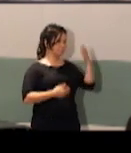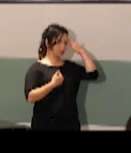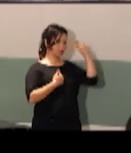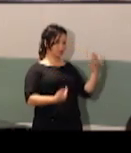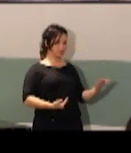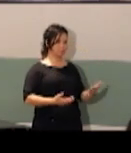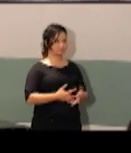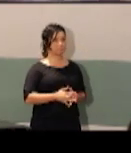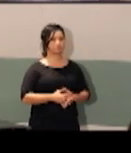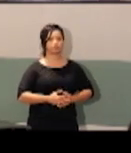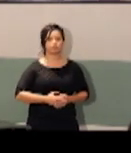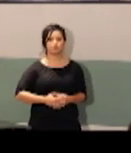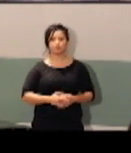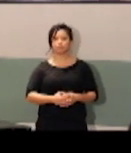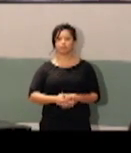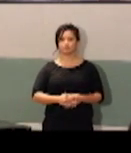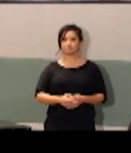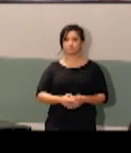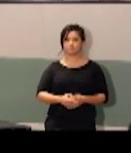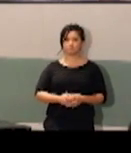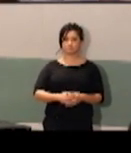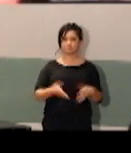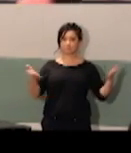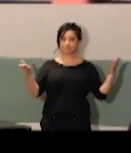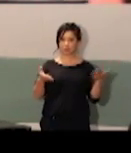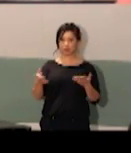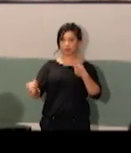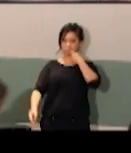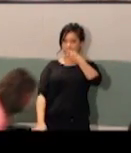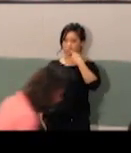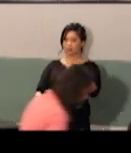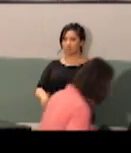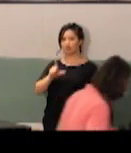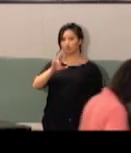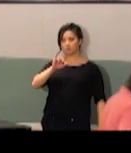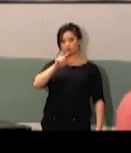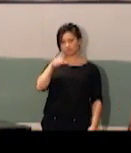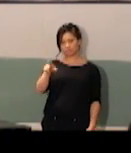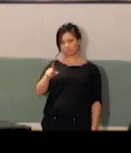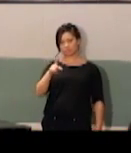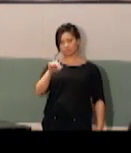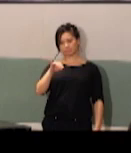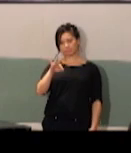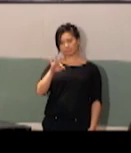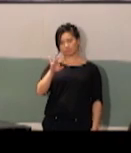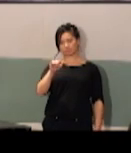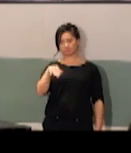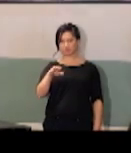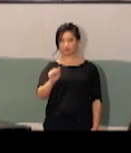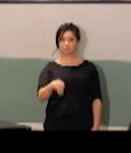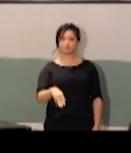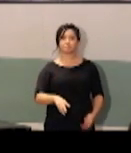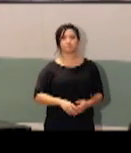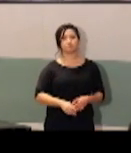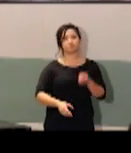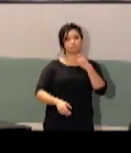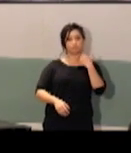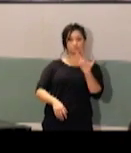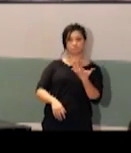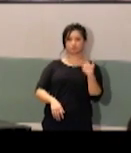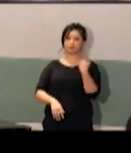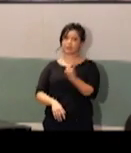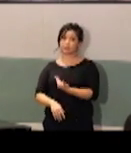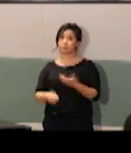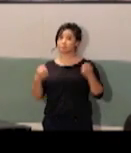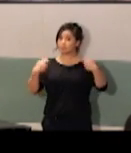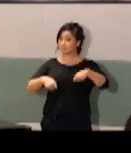candidato a comentar é o candidato Luiz Pittman. Nós precisamos realmente investir em